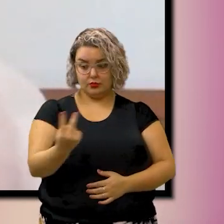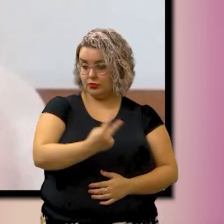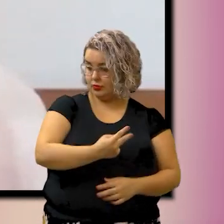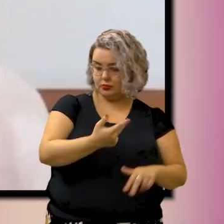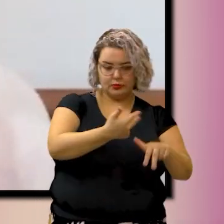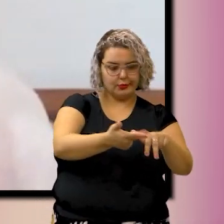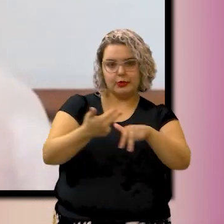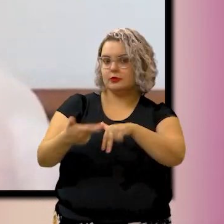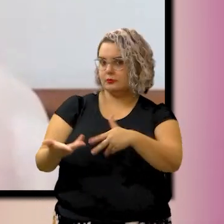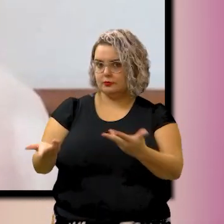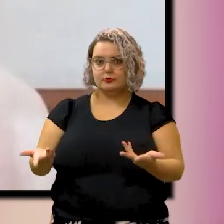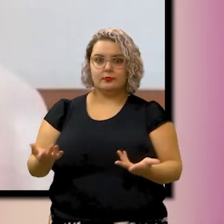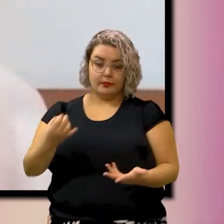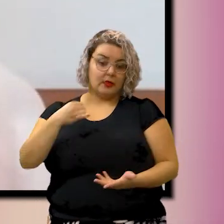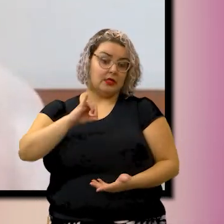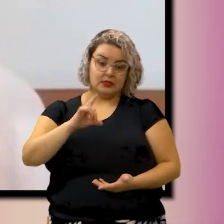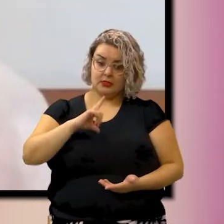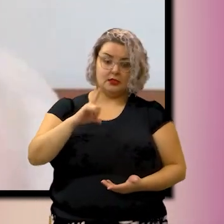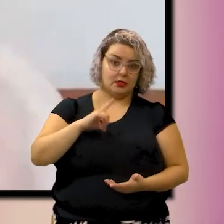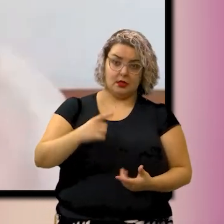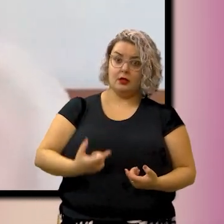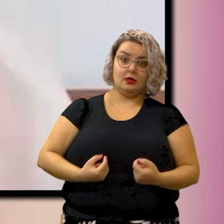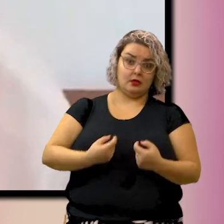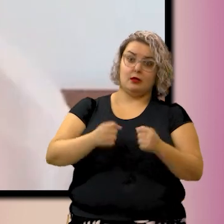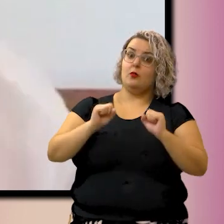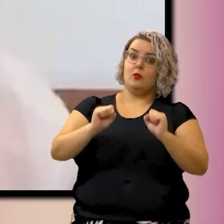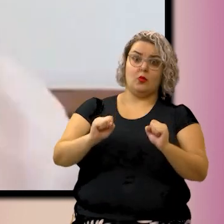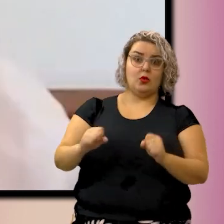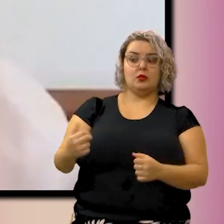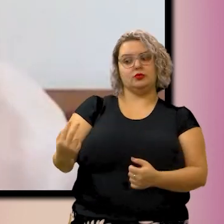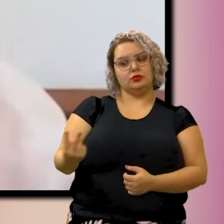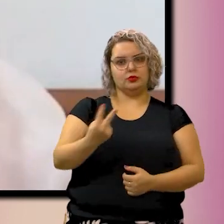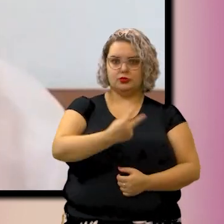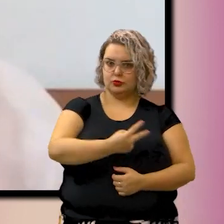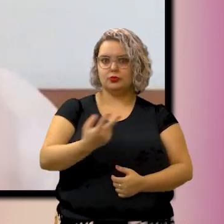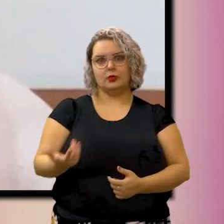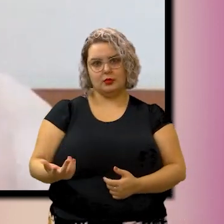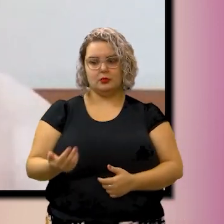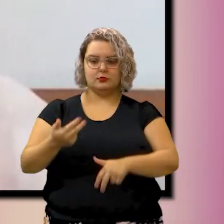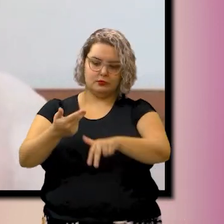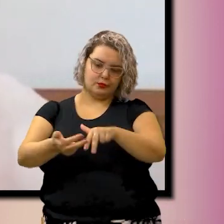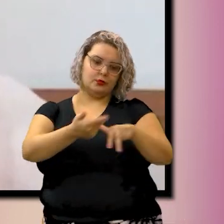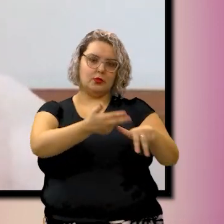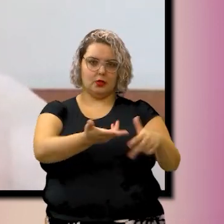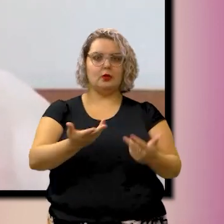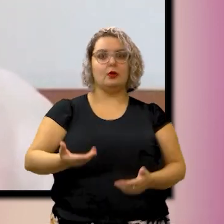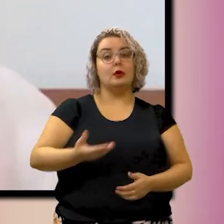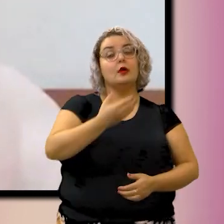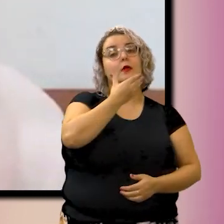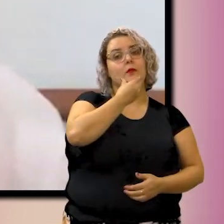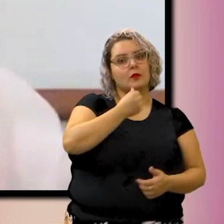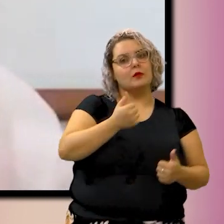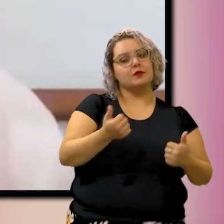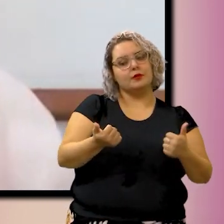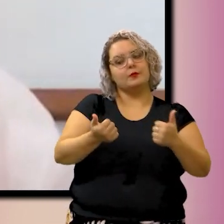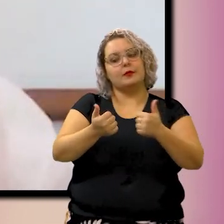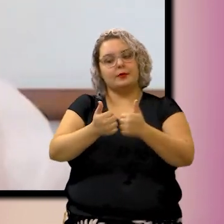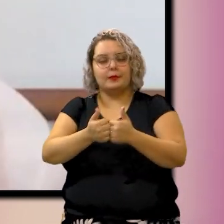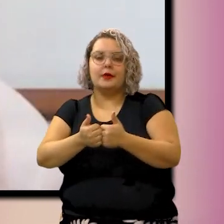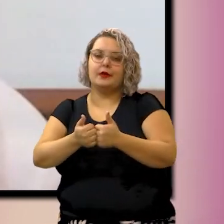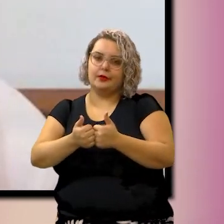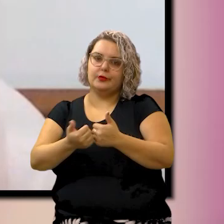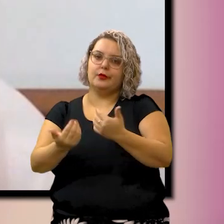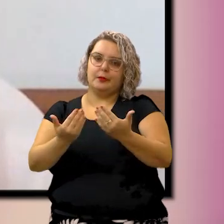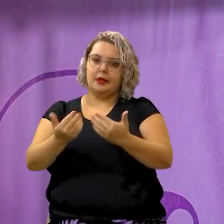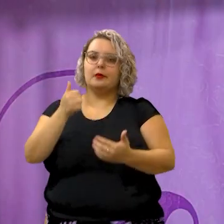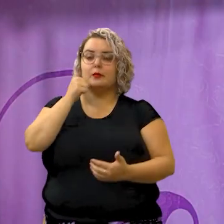nos dois gêneros, né? Se você tem câncer, também pode acontecer nos dois gêneros, aí o homem já vai chegando mais perto da